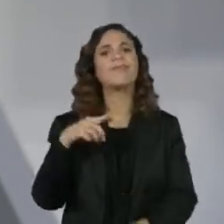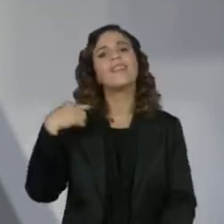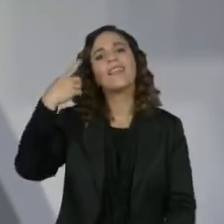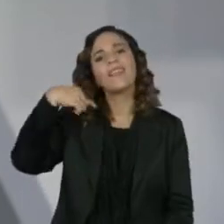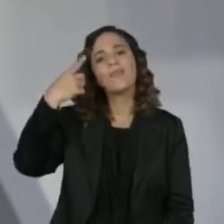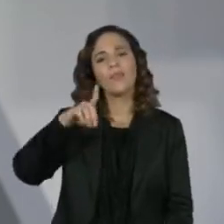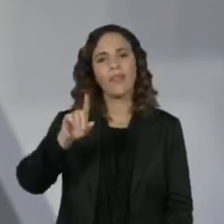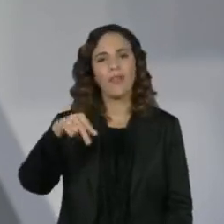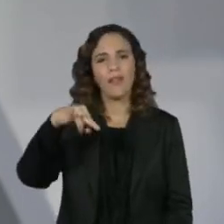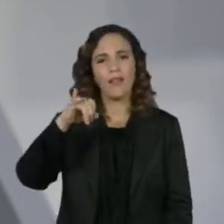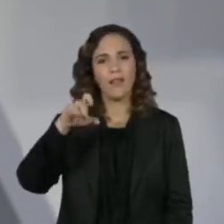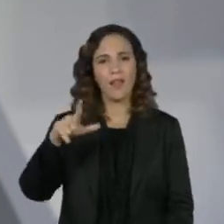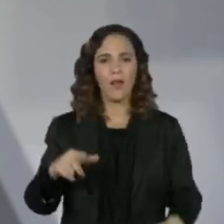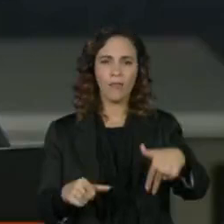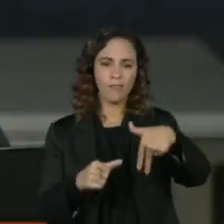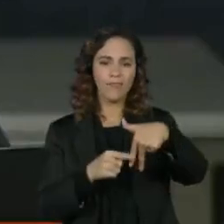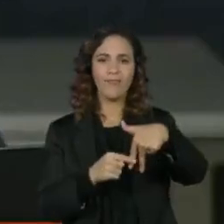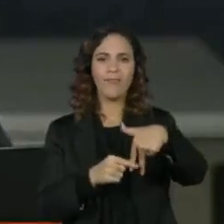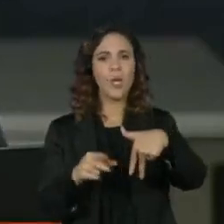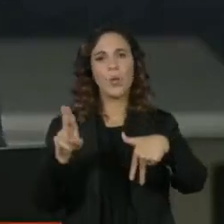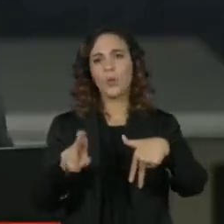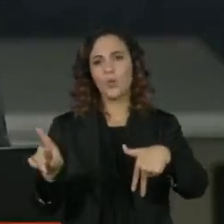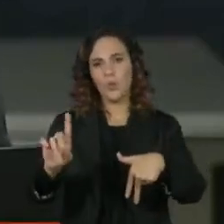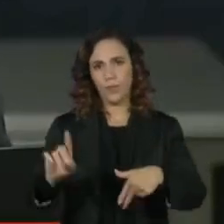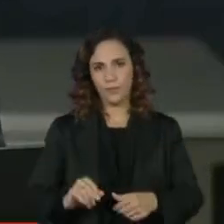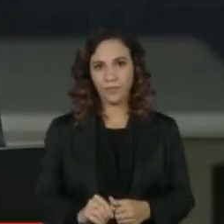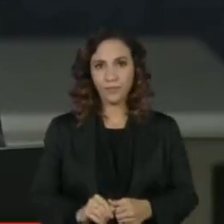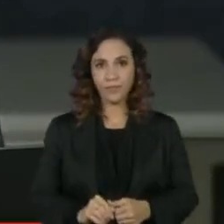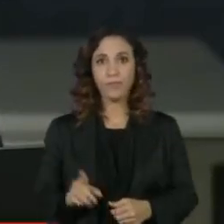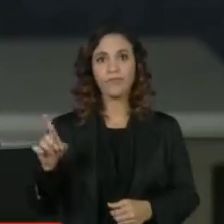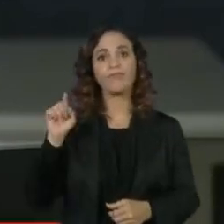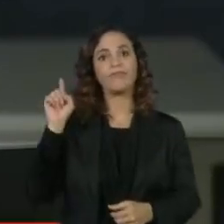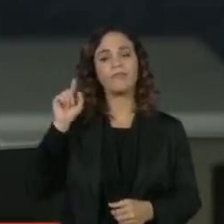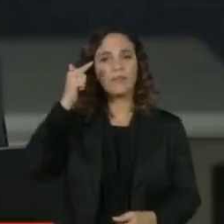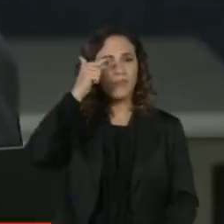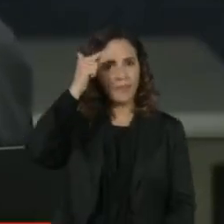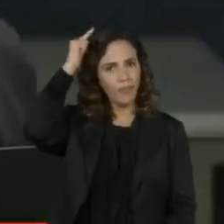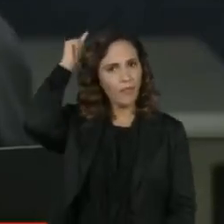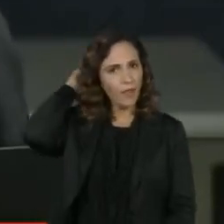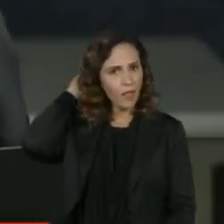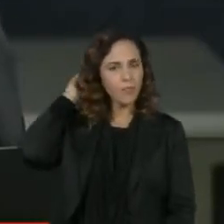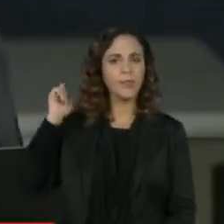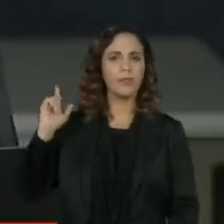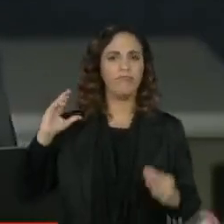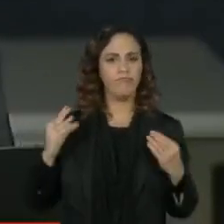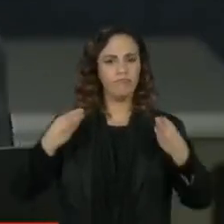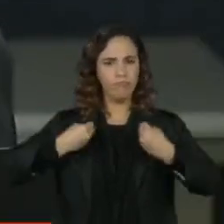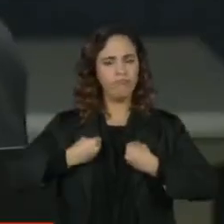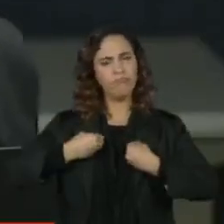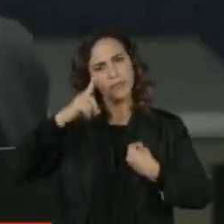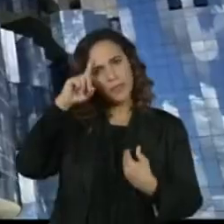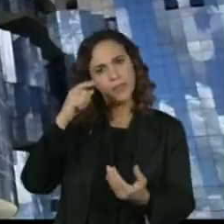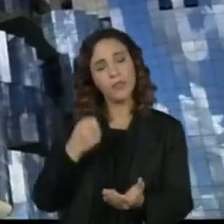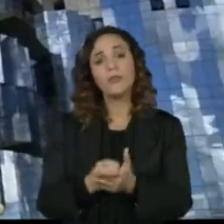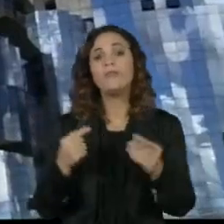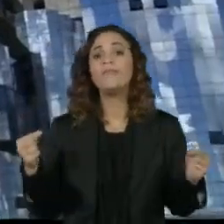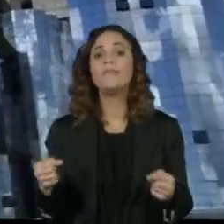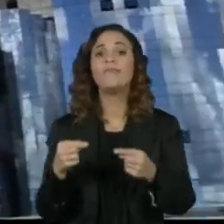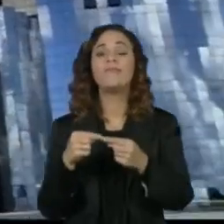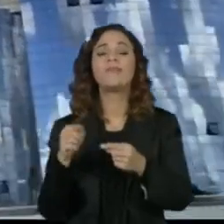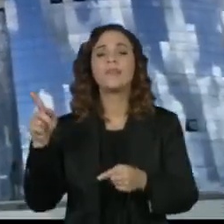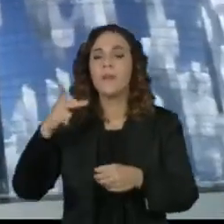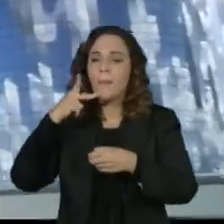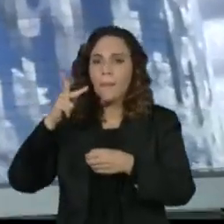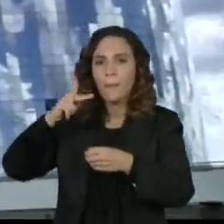eletrônica do deputado Daniel Silveira a decisão do Ministro Alexandre de Moraes atende ao pedido